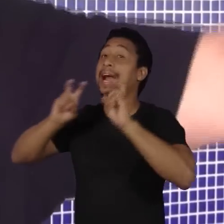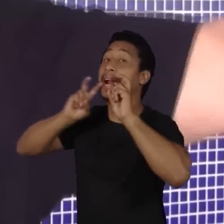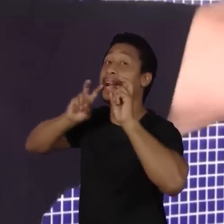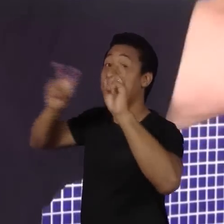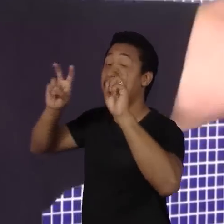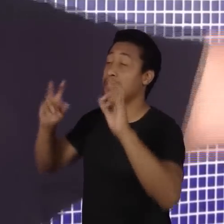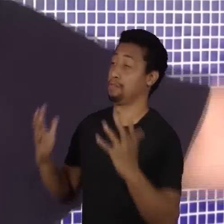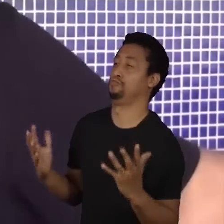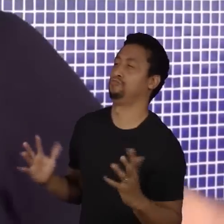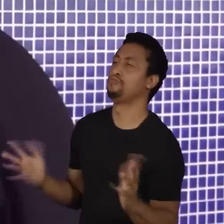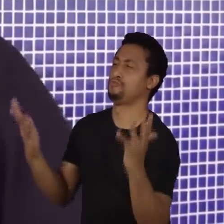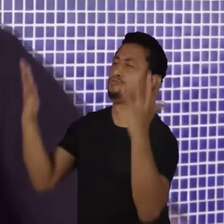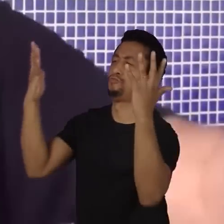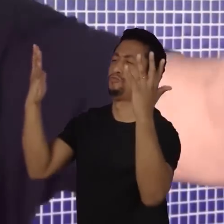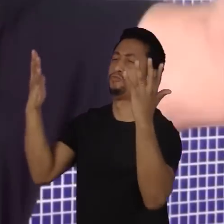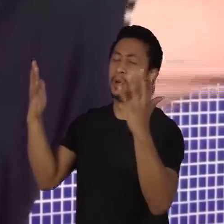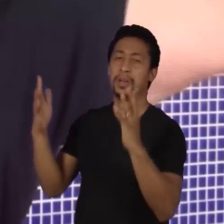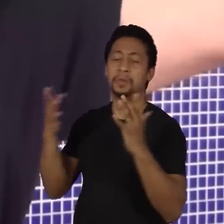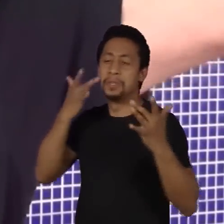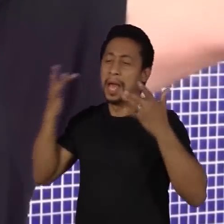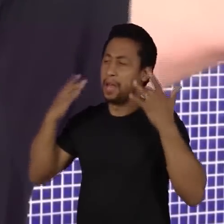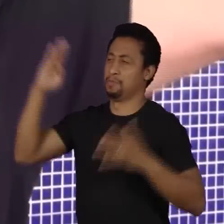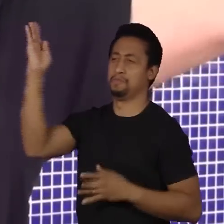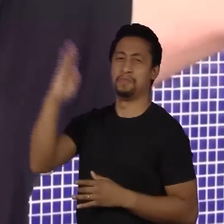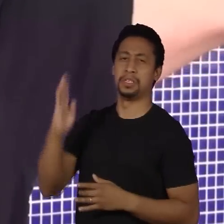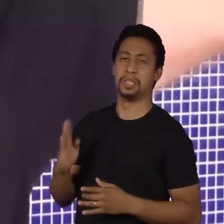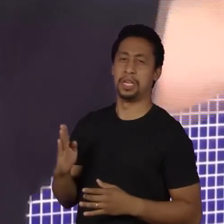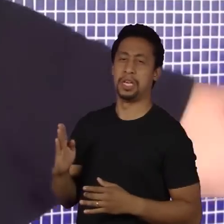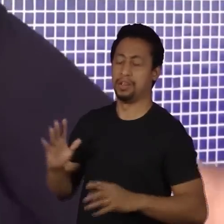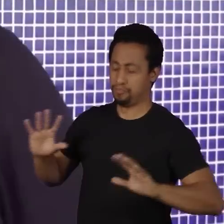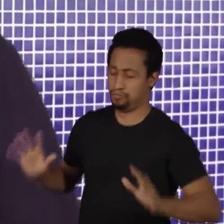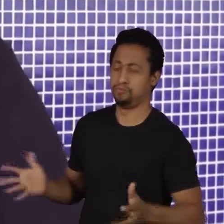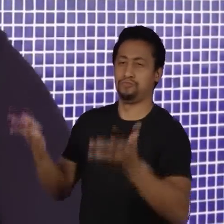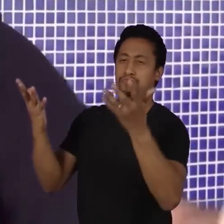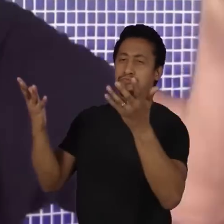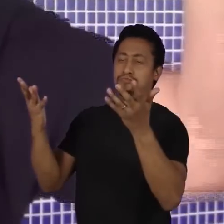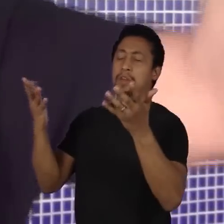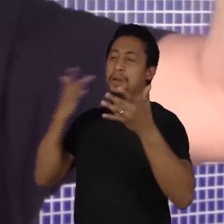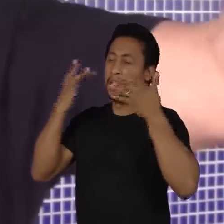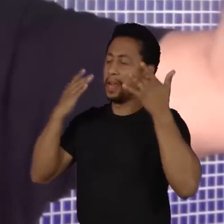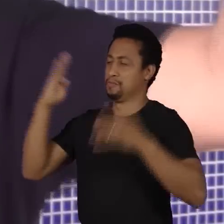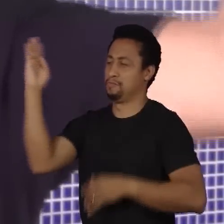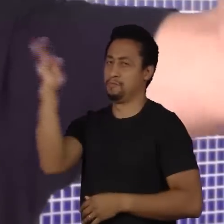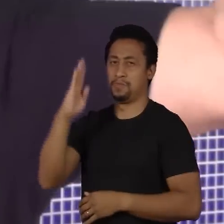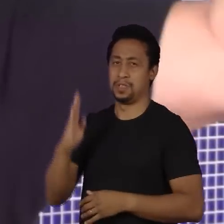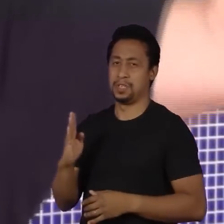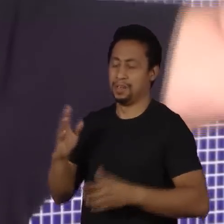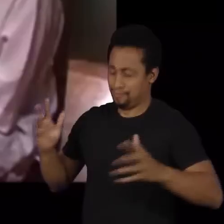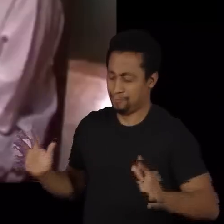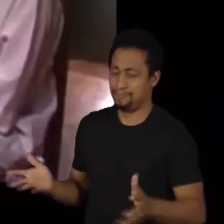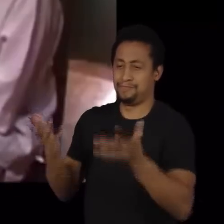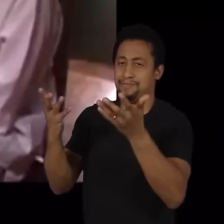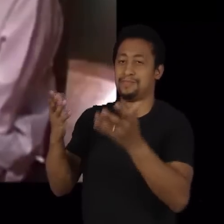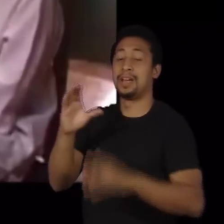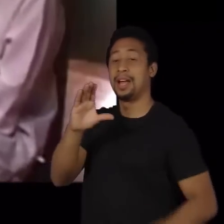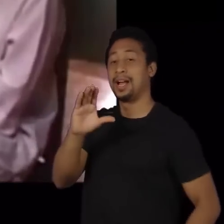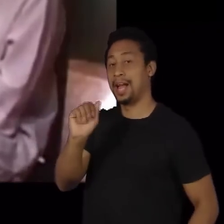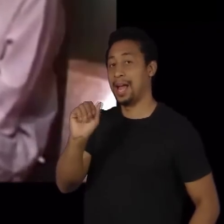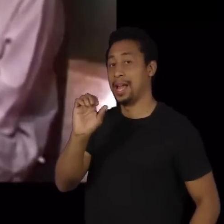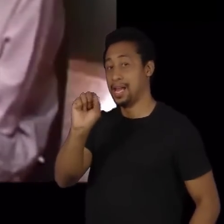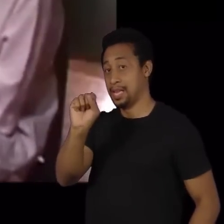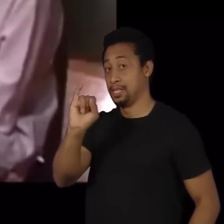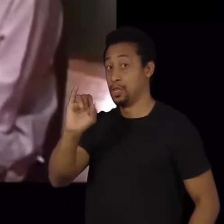teatro brasileiro! Tudo pelo Teatro Nacional! Viva Cacilda Becker! Os professores